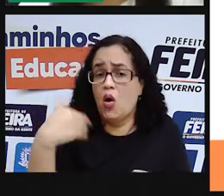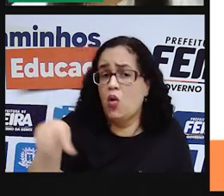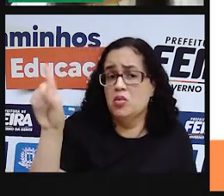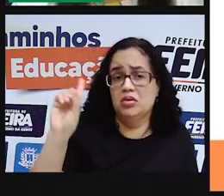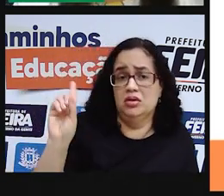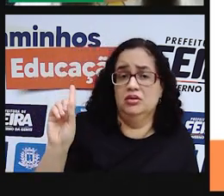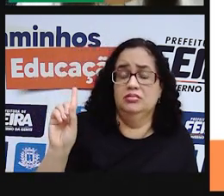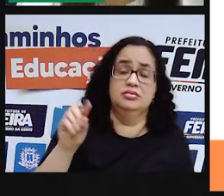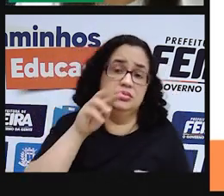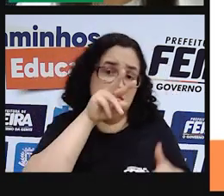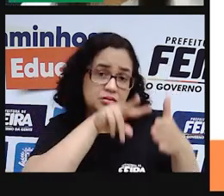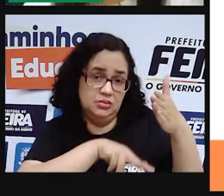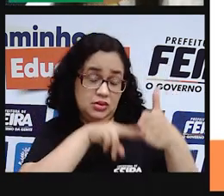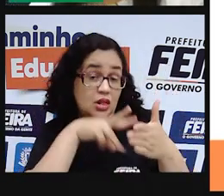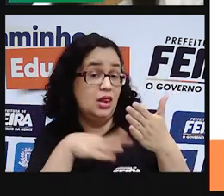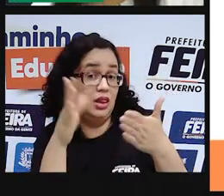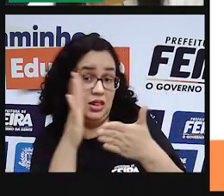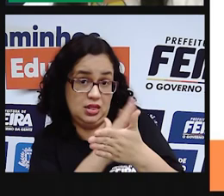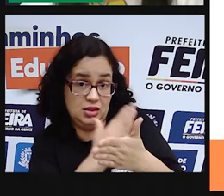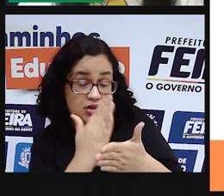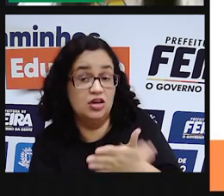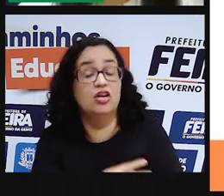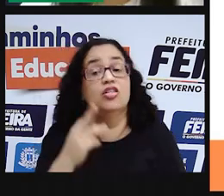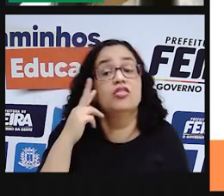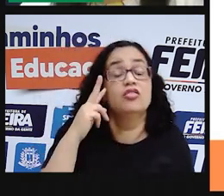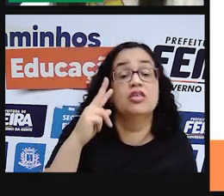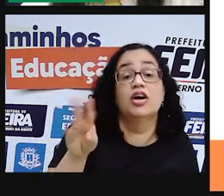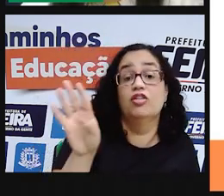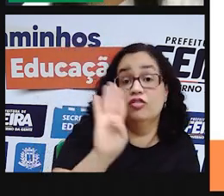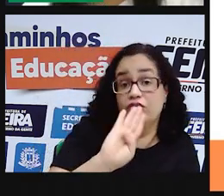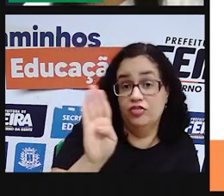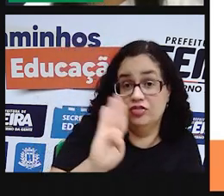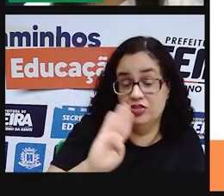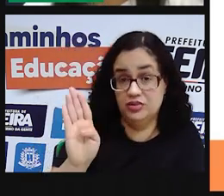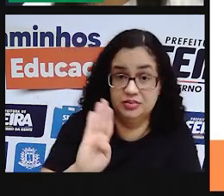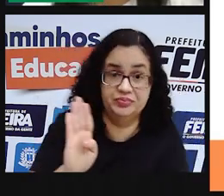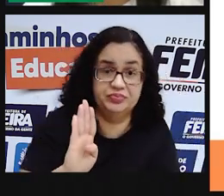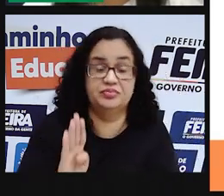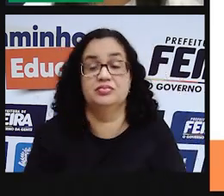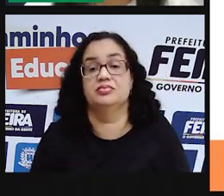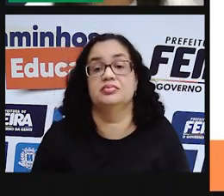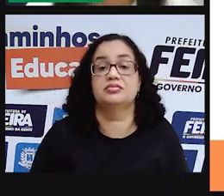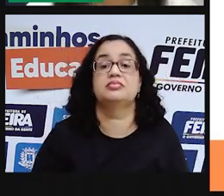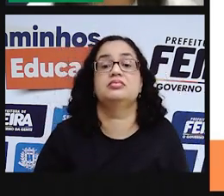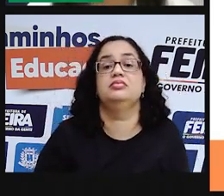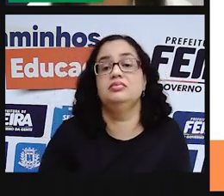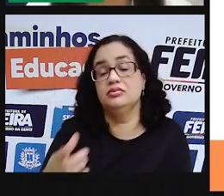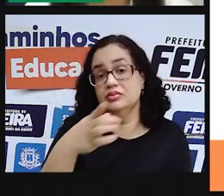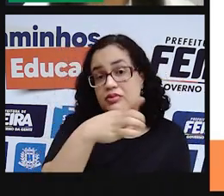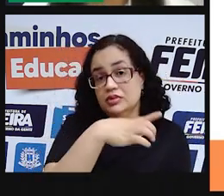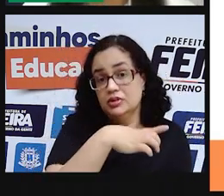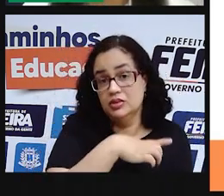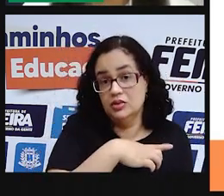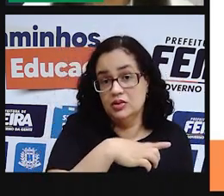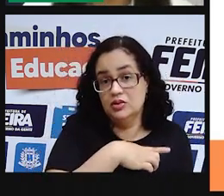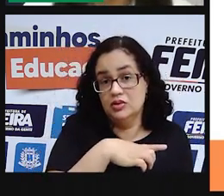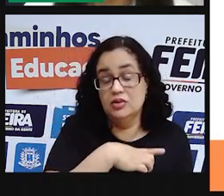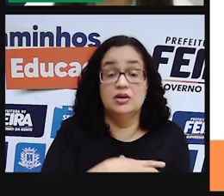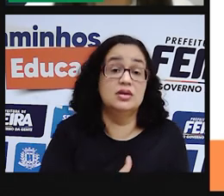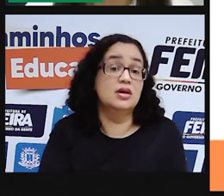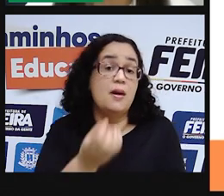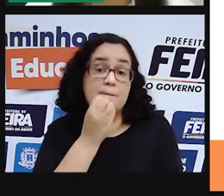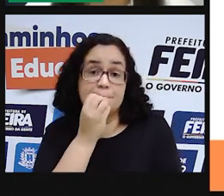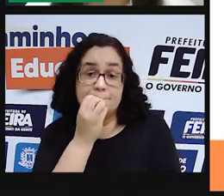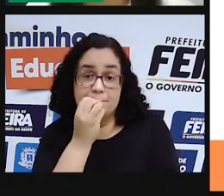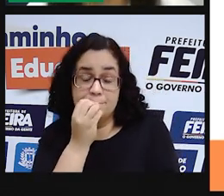não, ler o livro ou não, assistir ao filme ou não. eu ter ali argumentos a